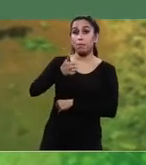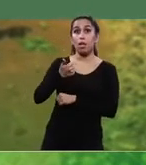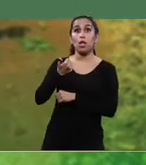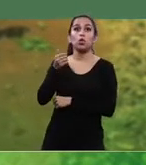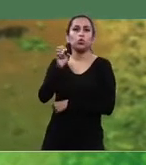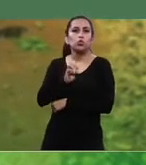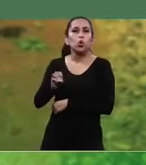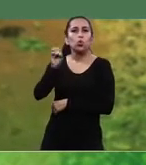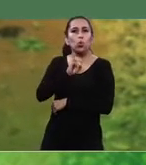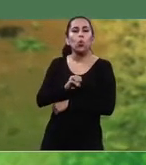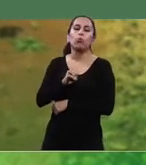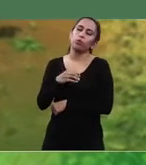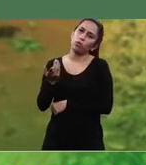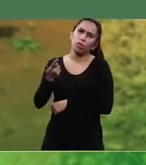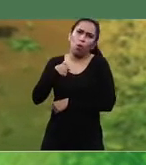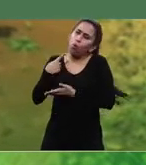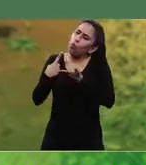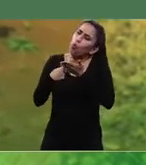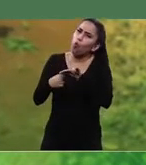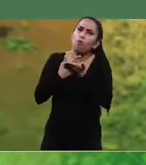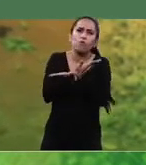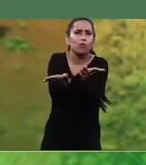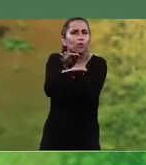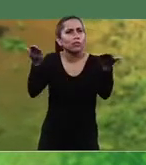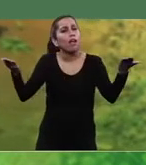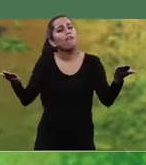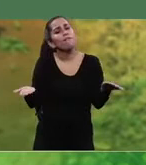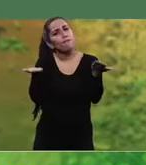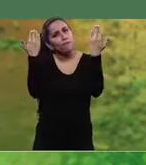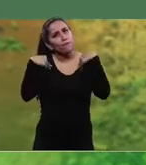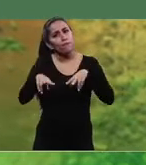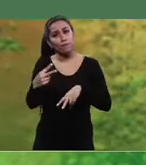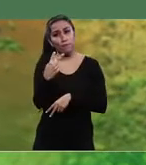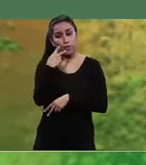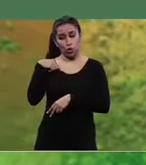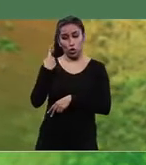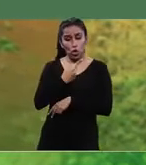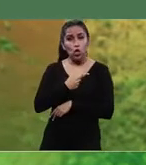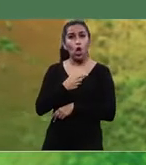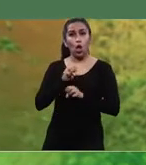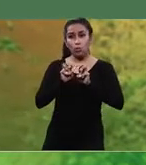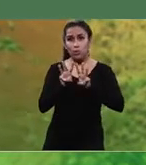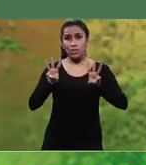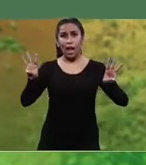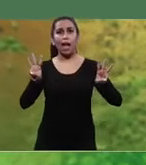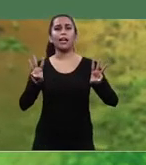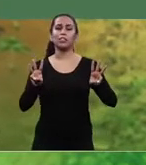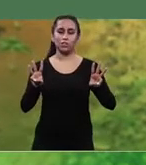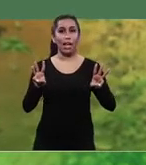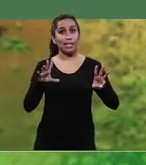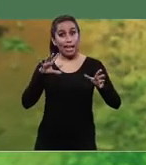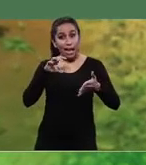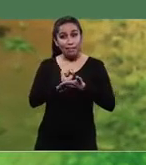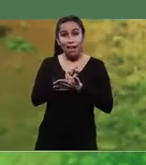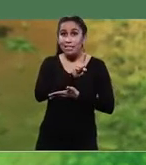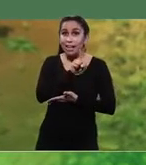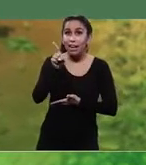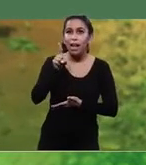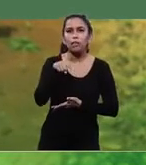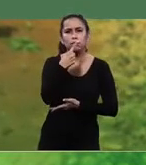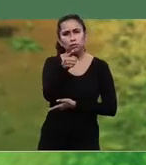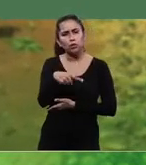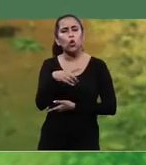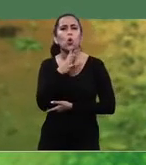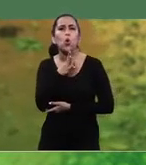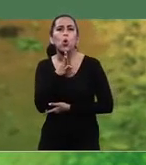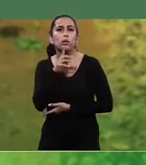do Vietnã. Eu convido a todos vocês que visitem nosso site, se cadastrem no Fale Conosco, porque vocês vão conhecer e conhecer,